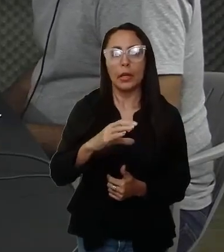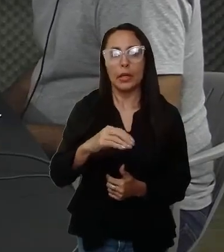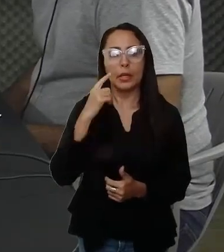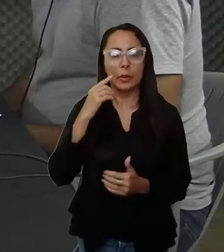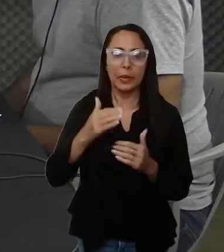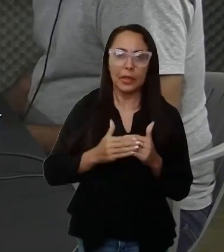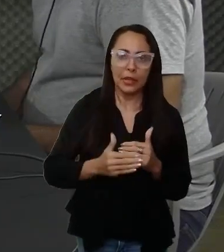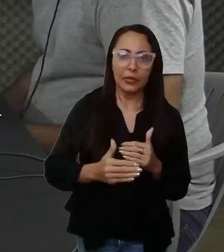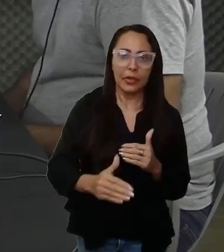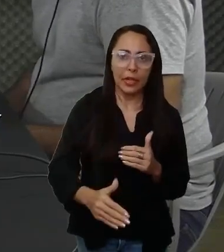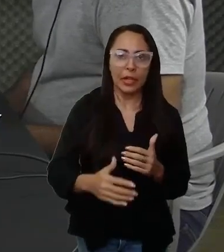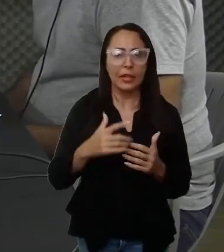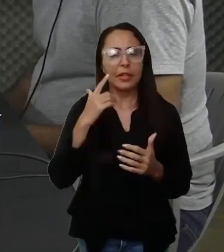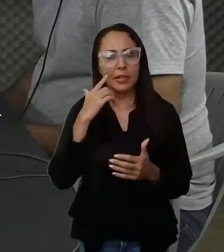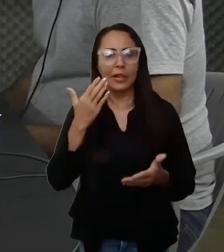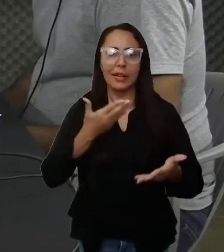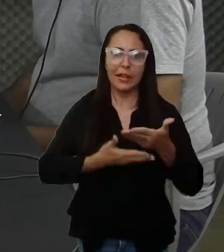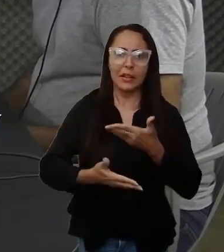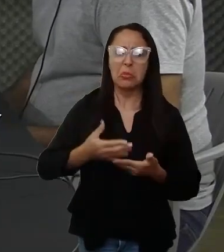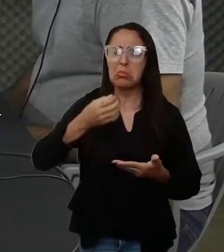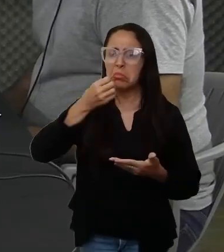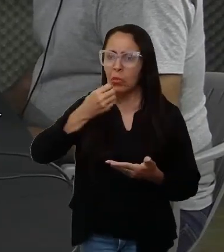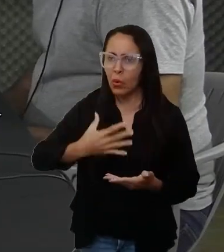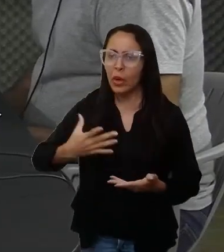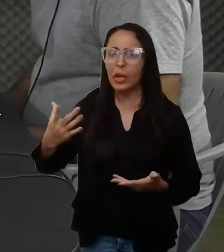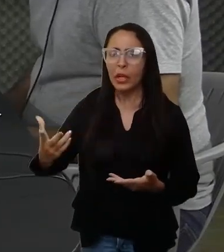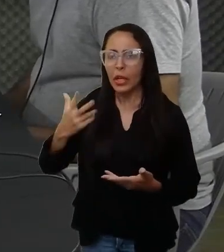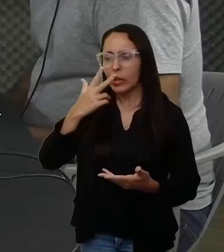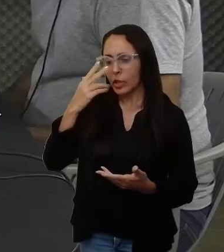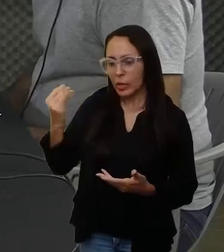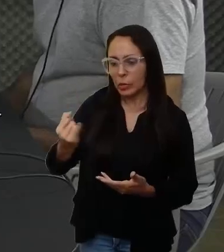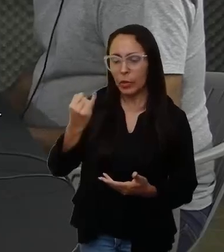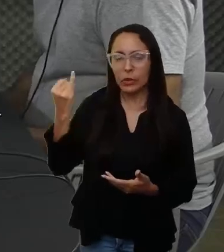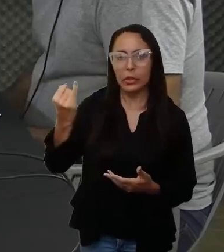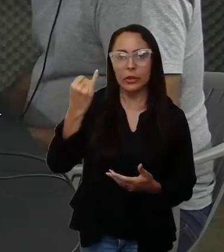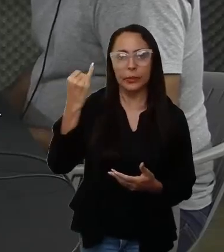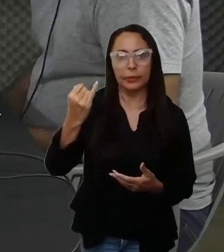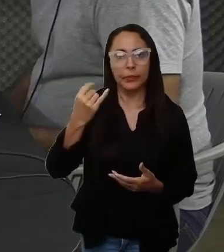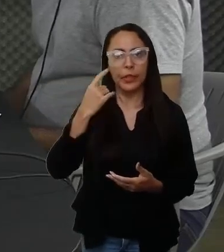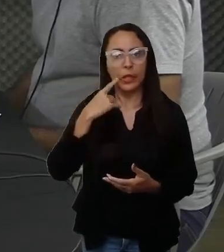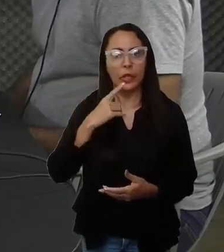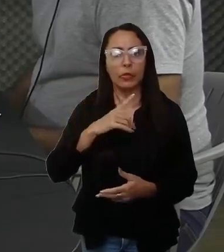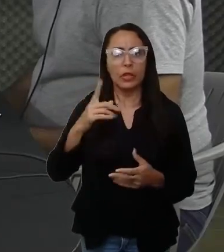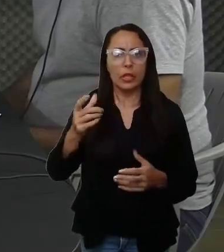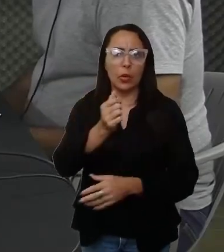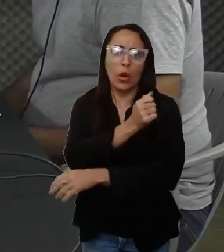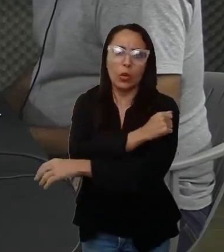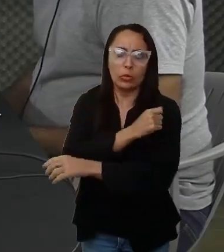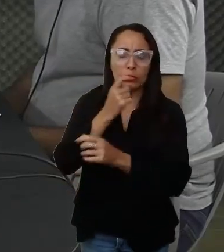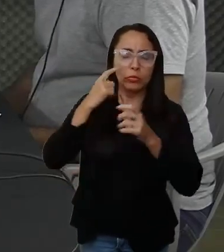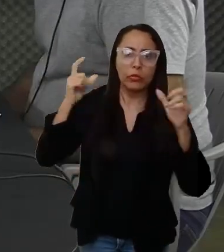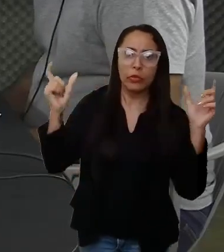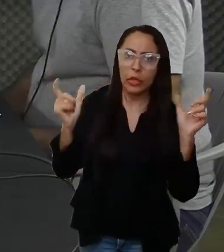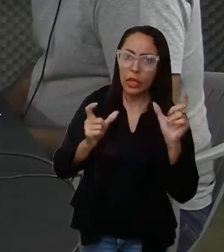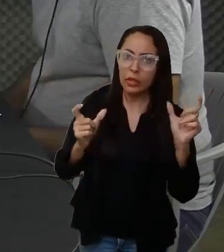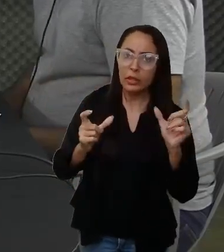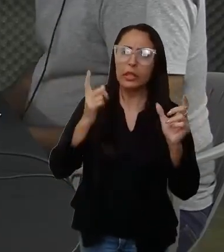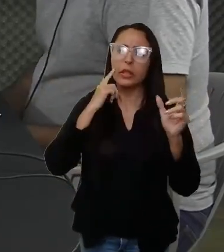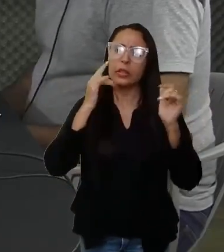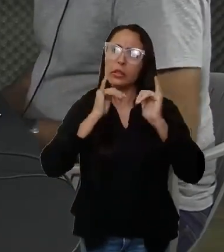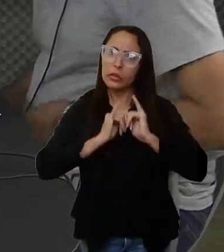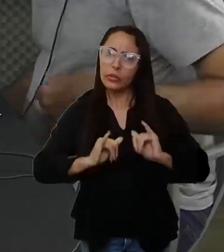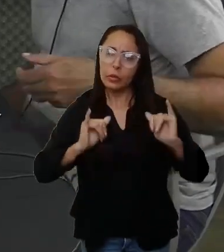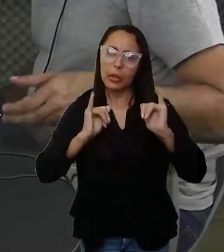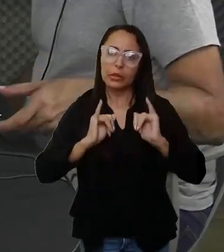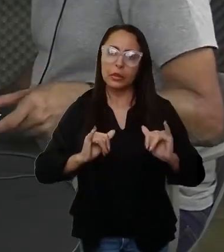frente estreitar mais essa relação, né, que eu acho que é importante. E fazer uma ressalva aos alunos, fiquem atentos às nossas informações,